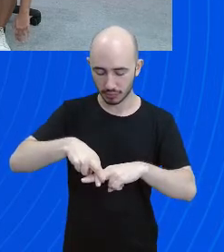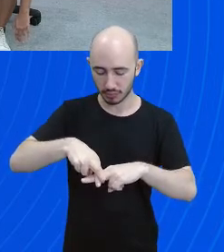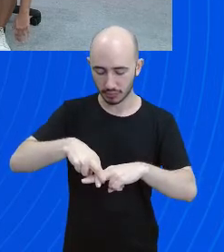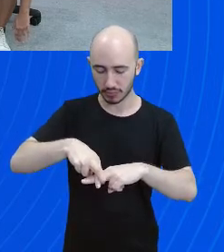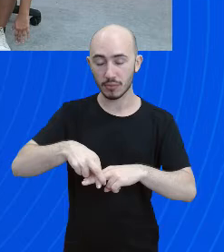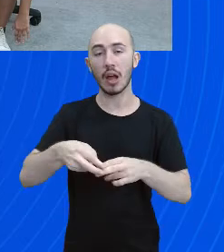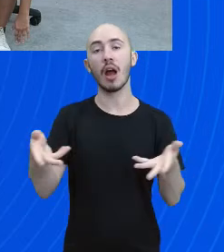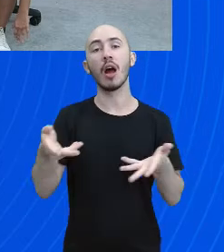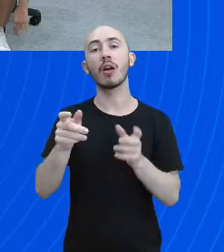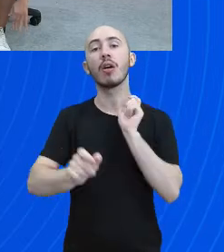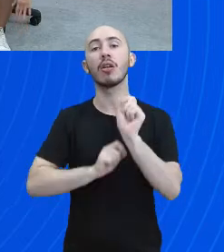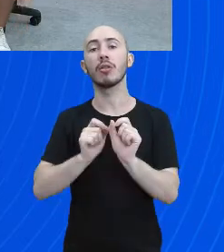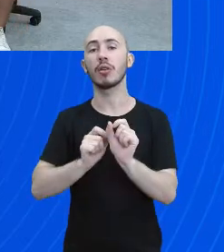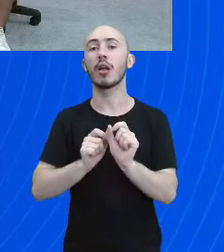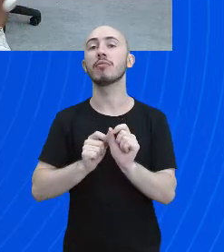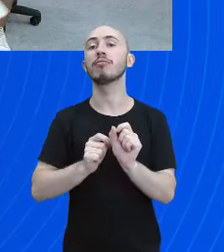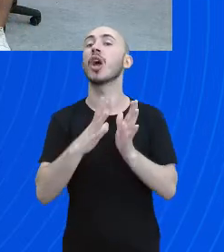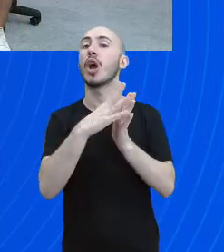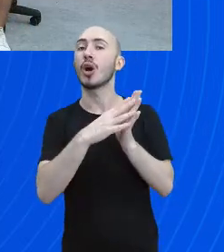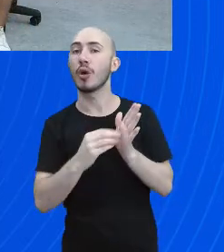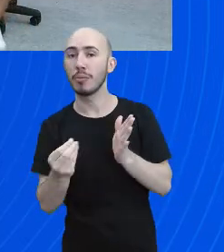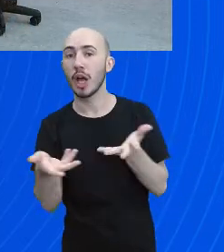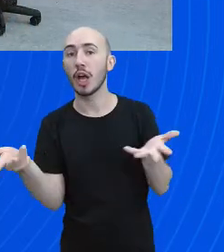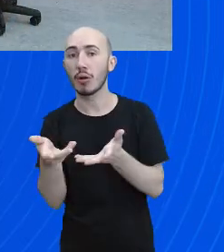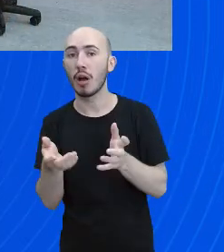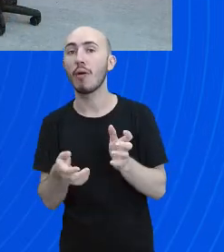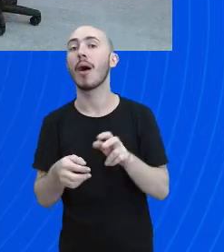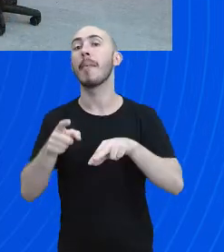Agora faça o mesmo movimento com a esquerda.